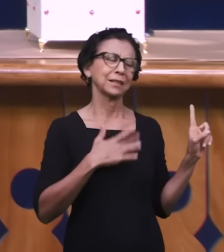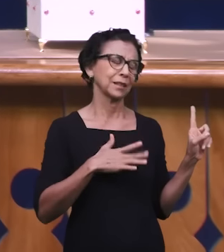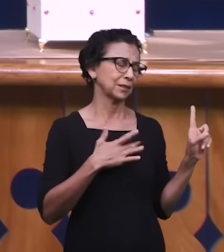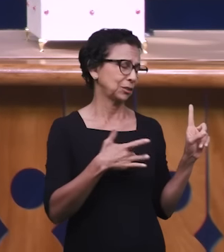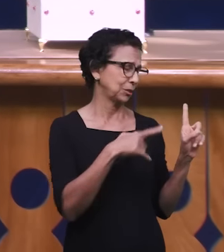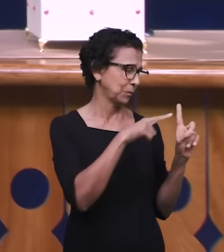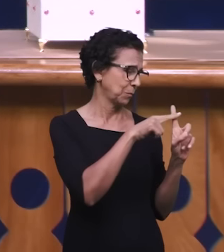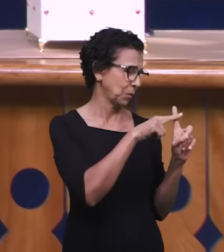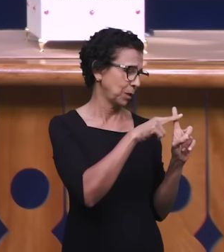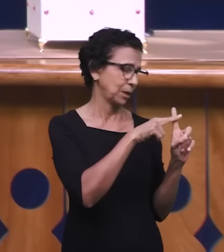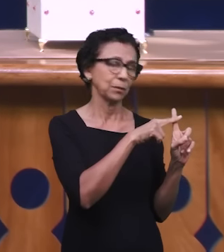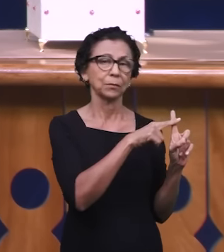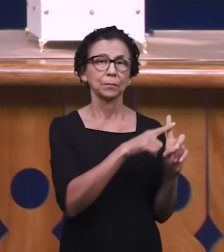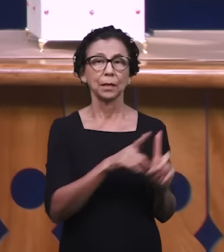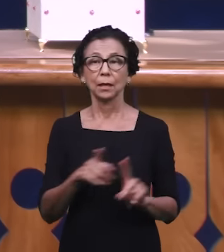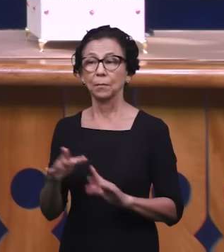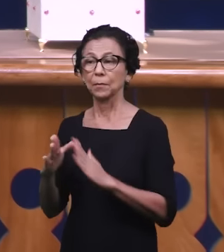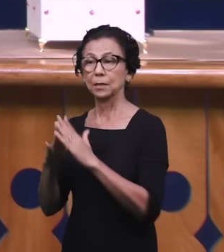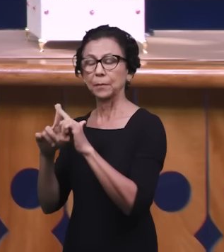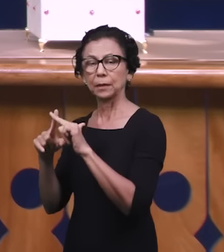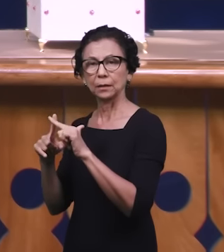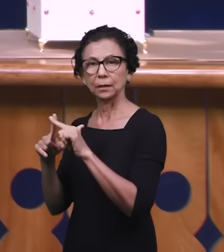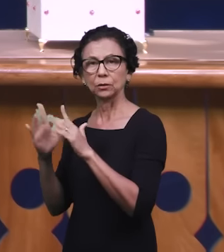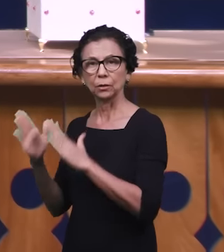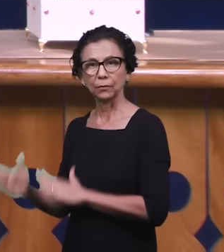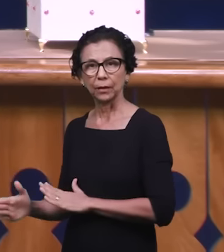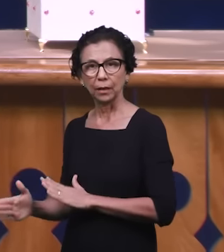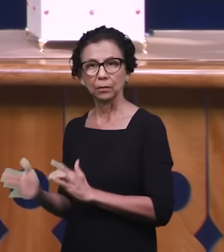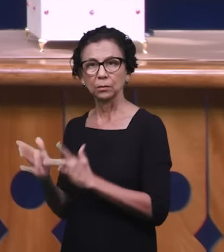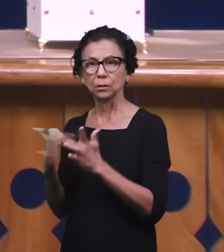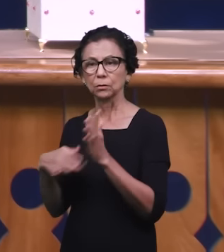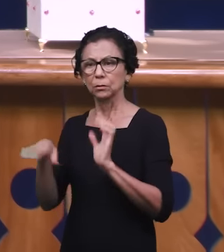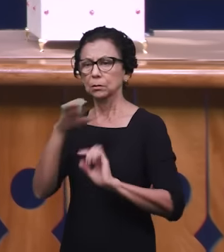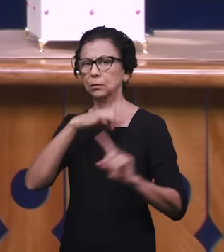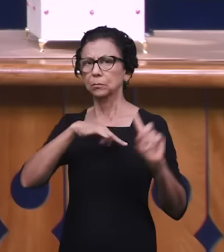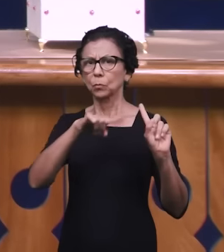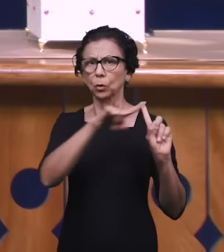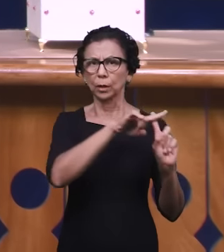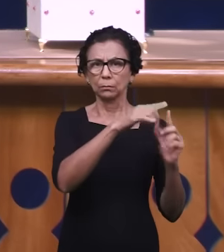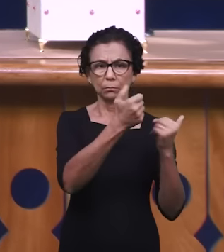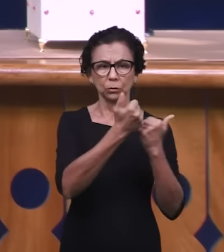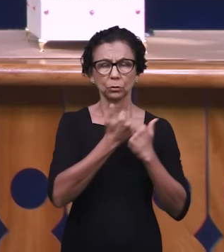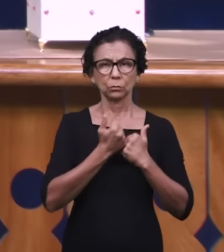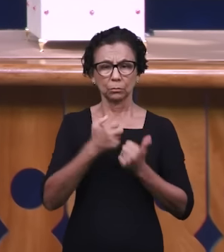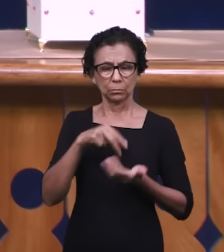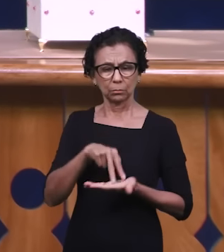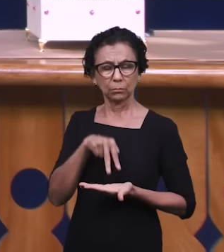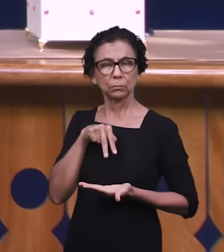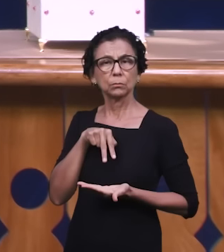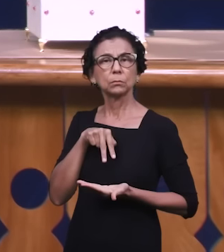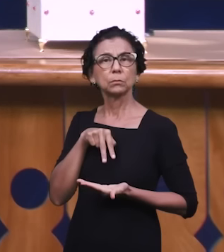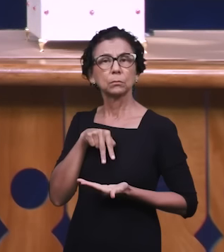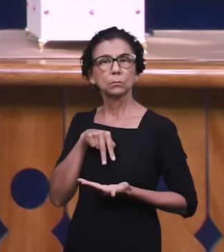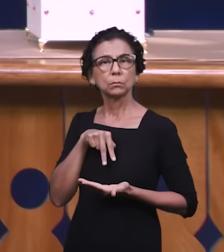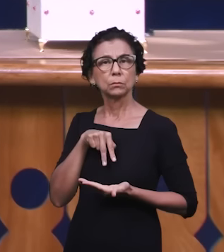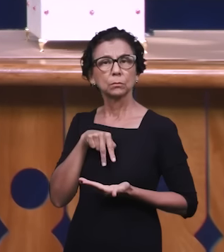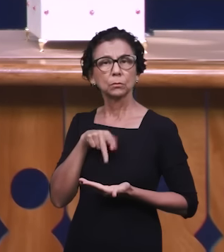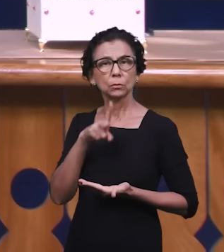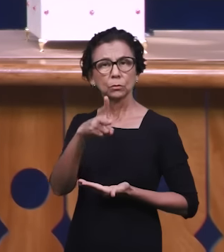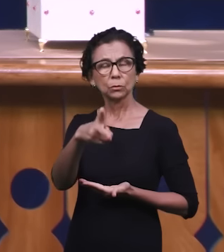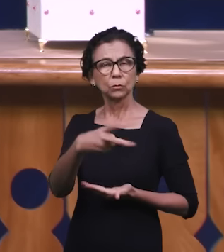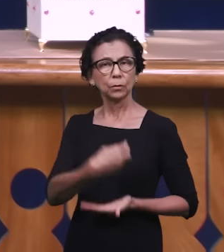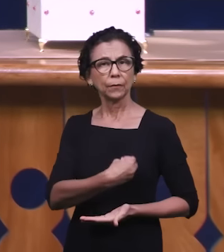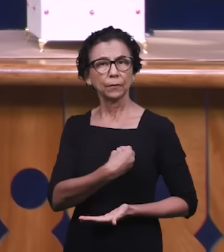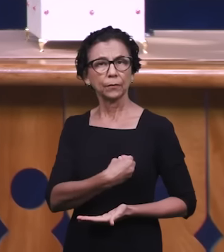ele está vivo e está reinando. Então nós vemos aqui que este valor do culto está exatamente na operação do Espírito